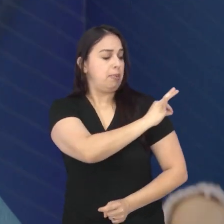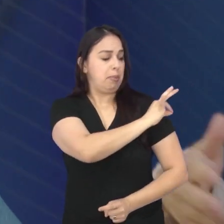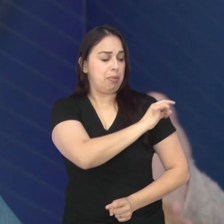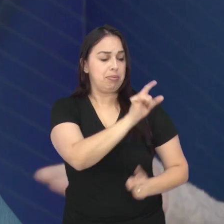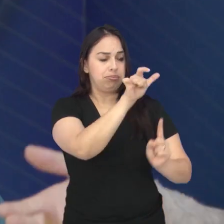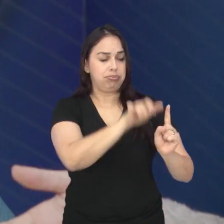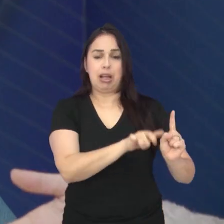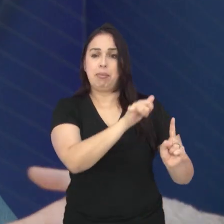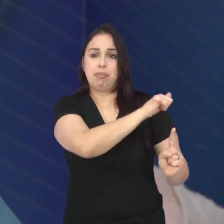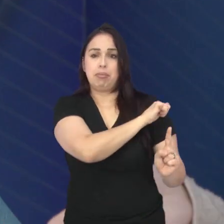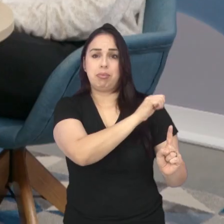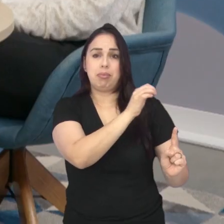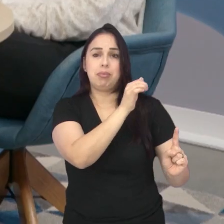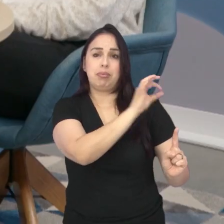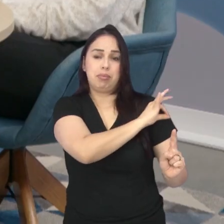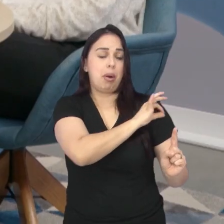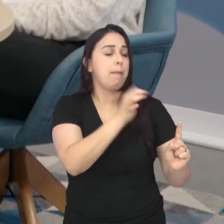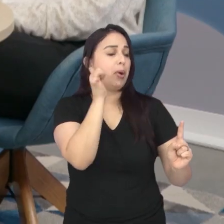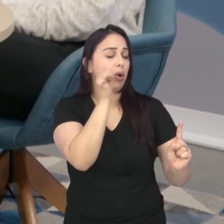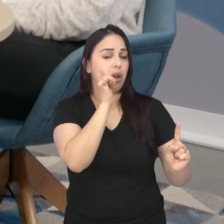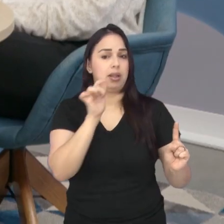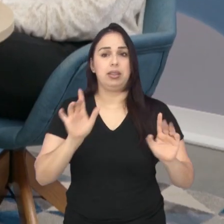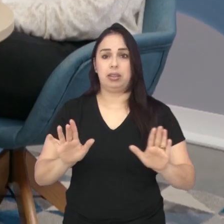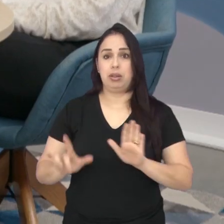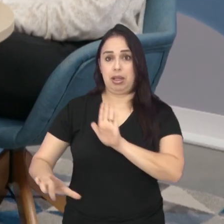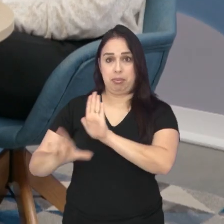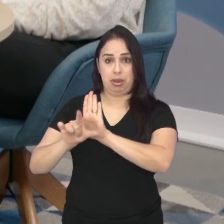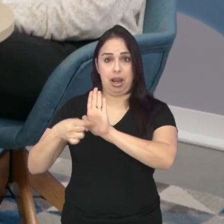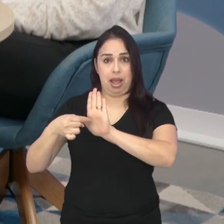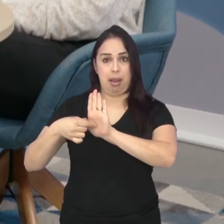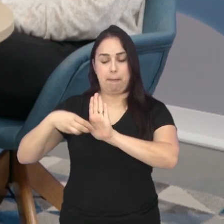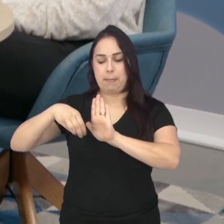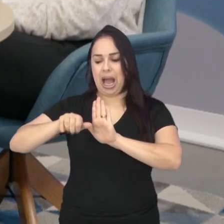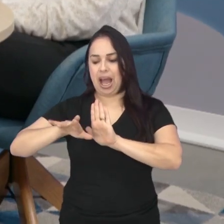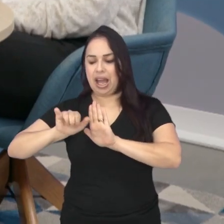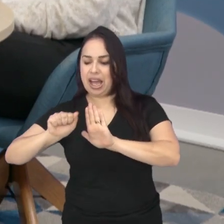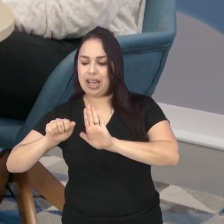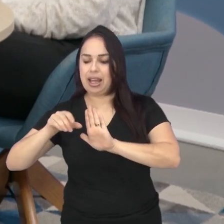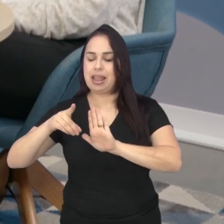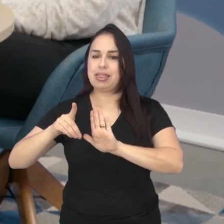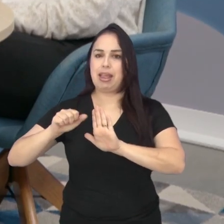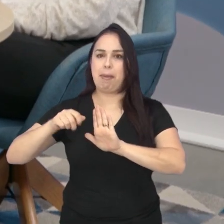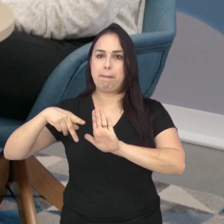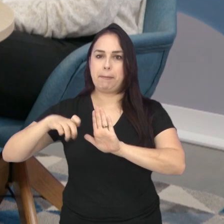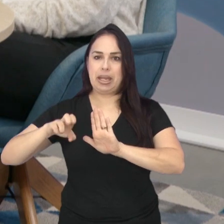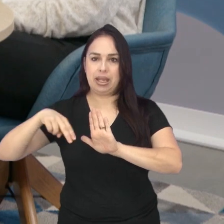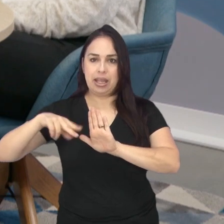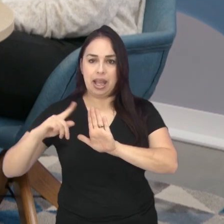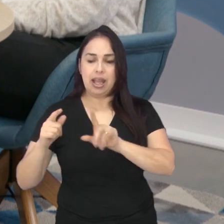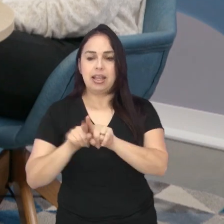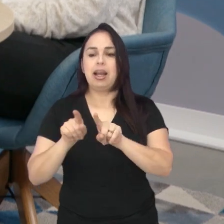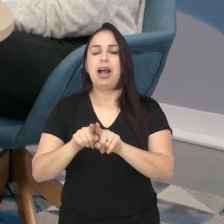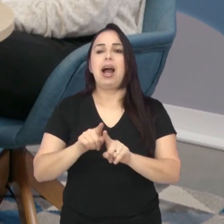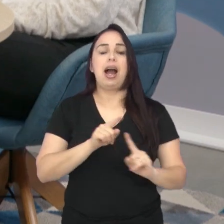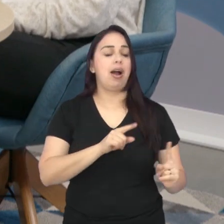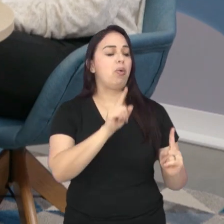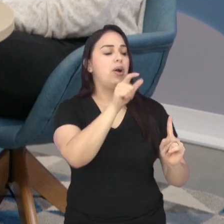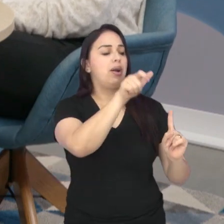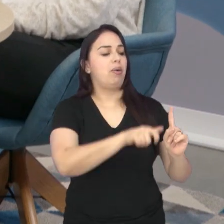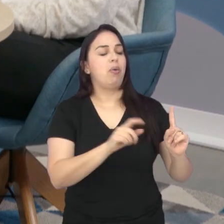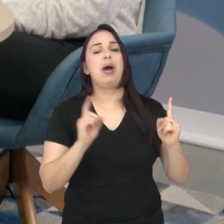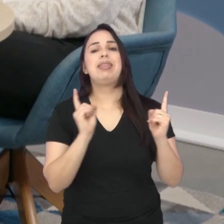mais acolhidas. Inclusive, é a previsão legal, né? Na Lei Maria da Penha, a preferência é o atendimento por mulheres. É que a gente acaba